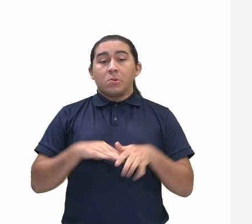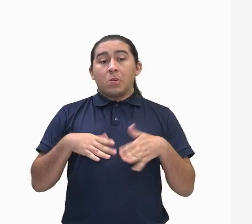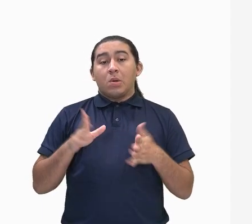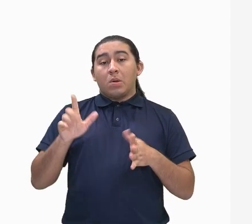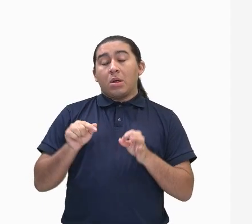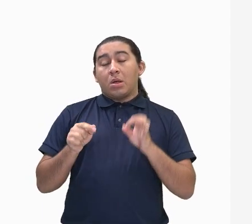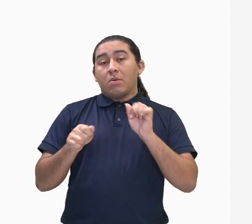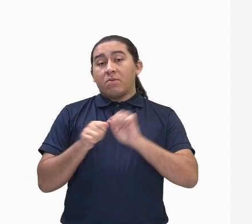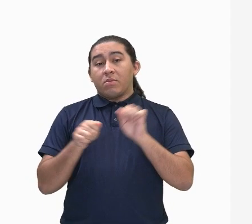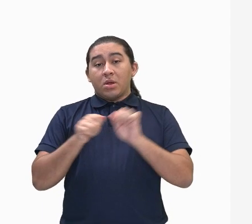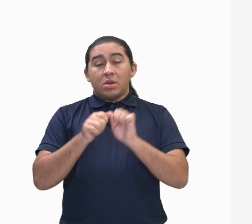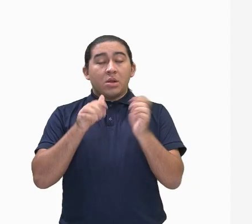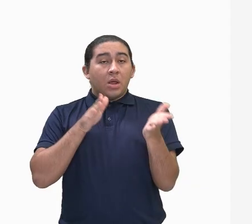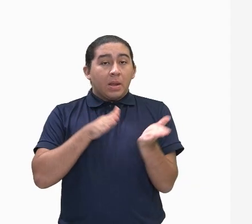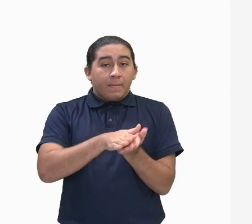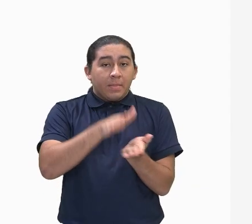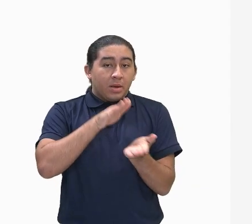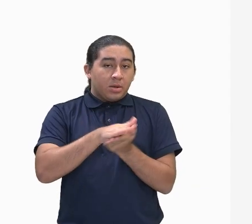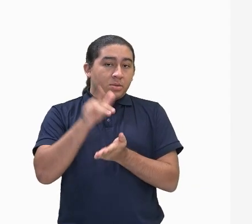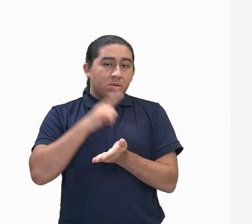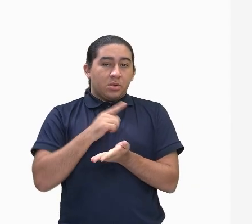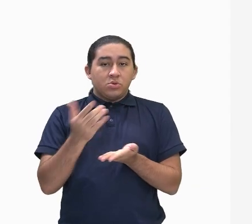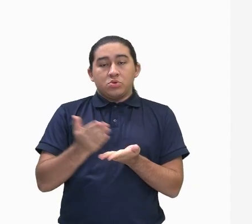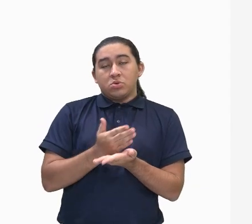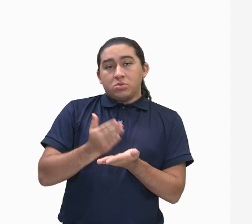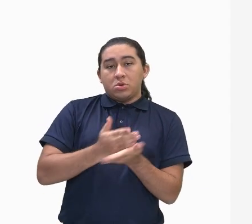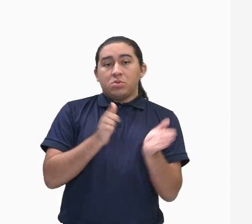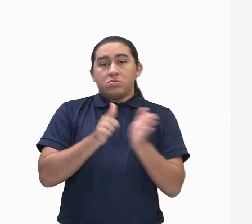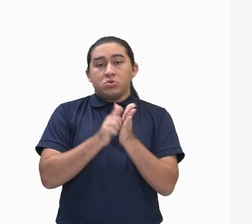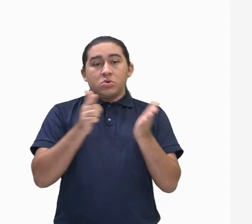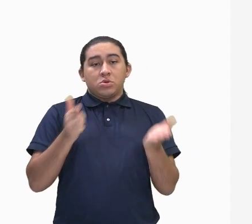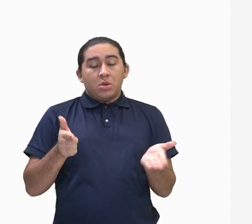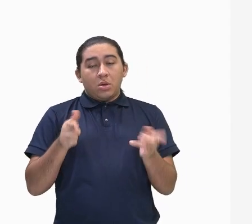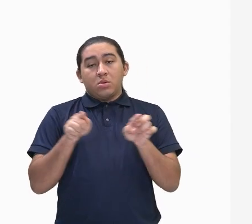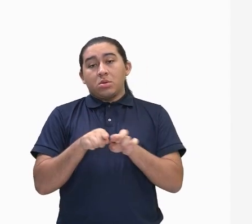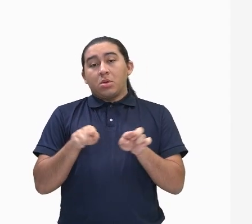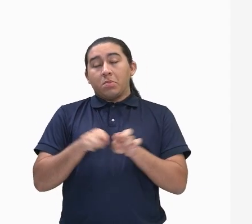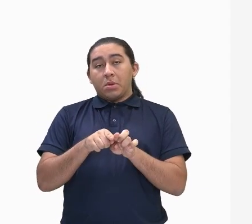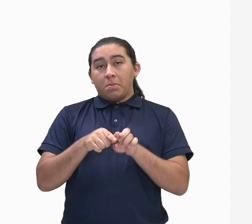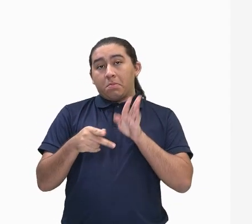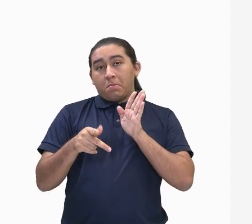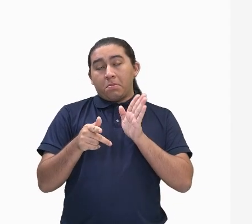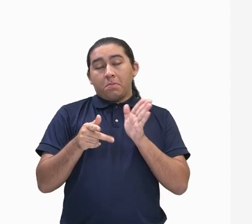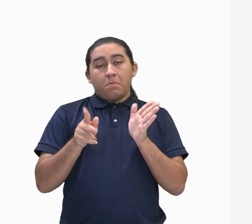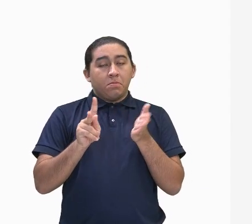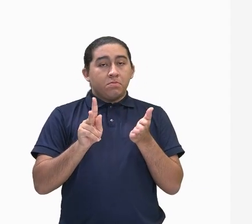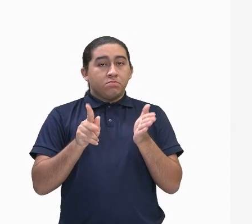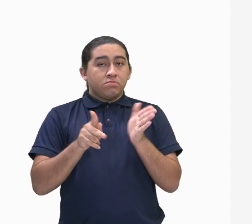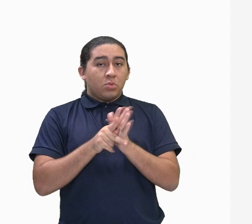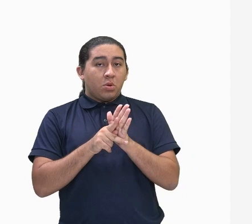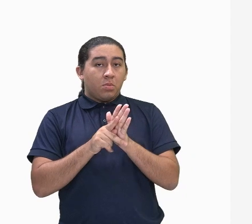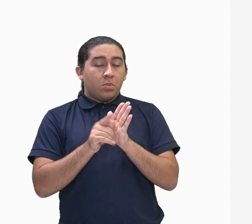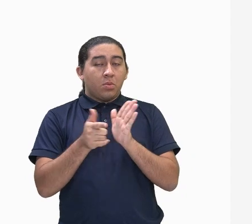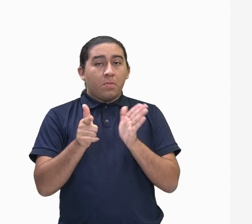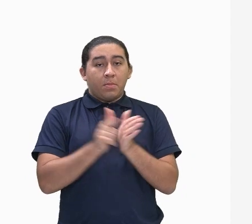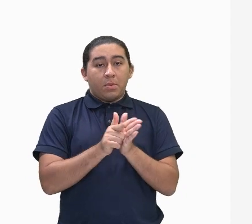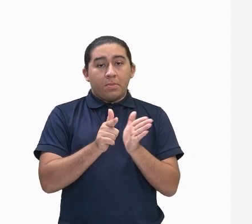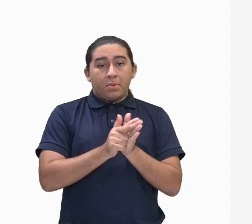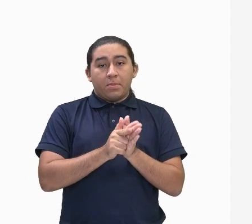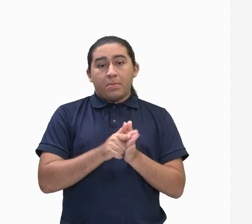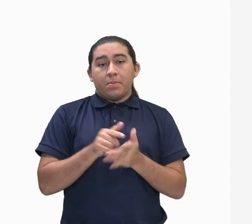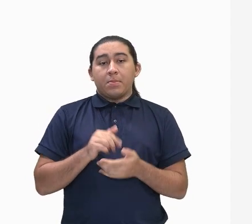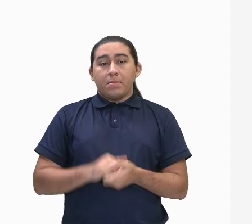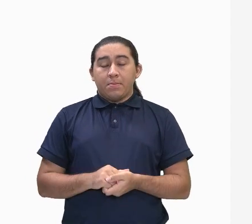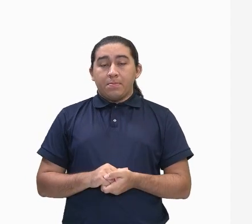os jornais, as revistas, os panfletos, tá? E aí nós temos um